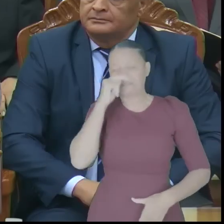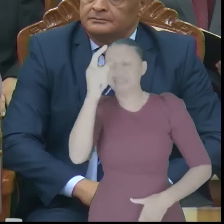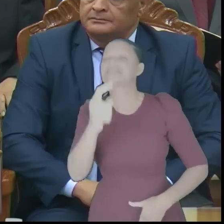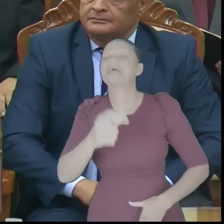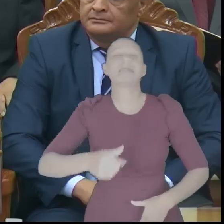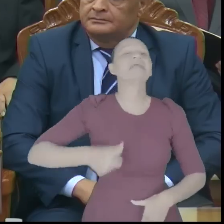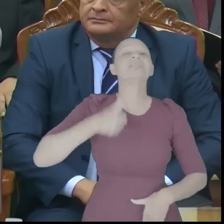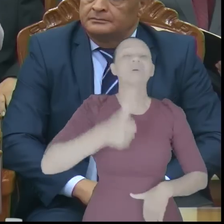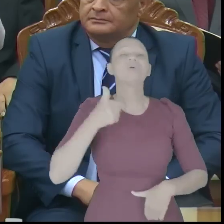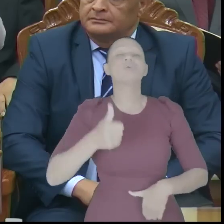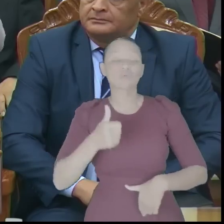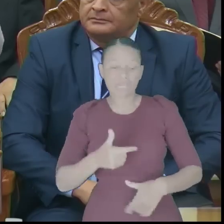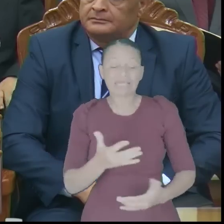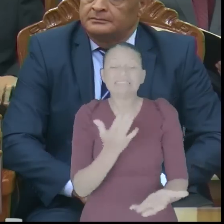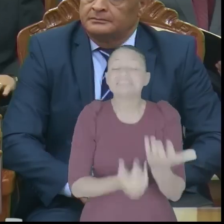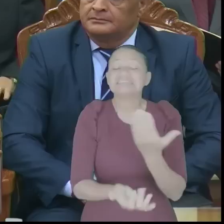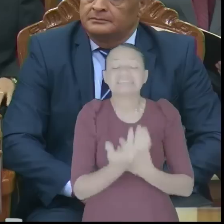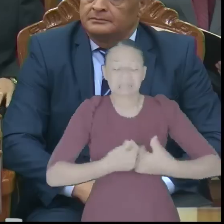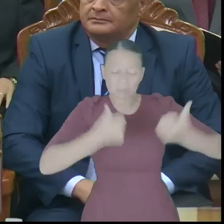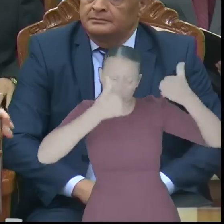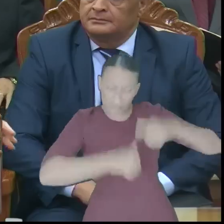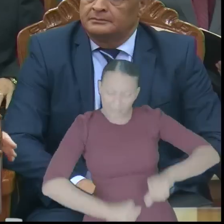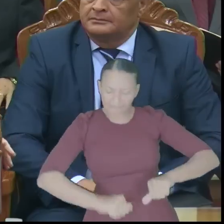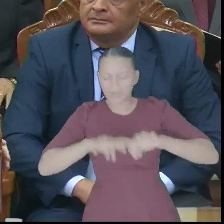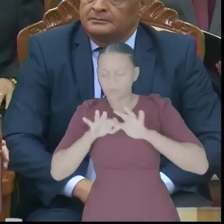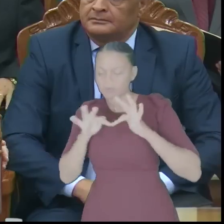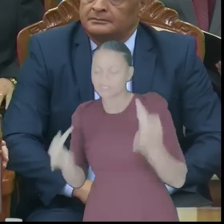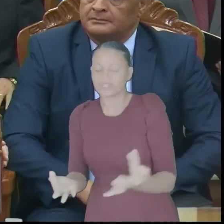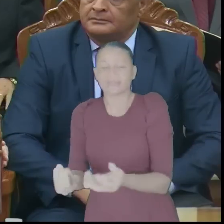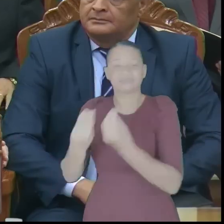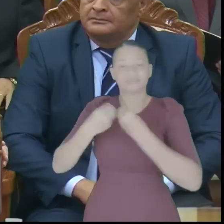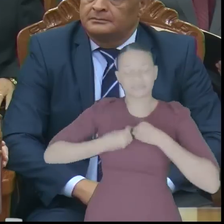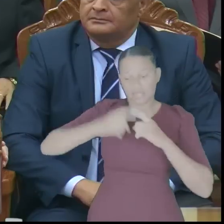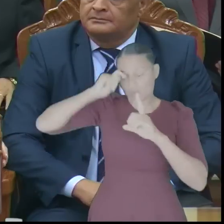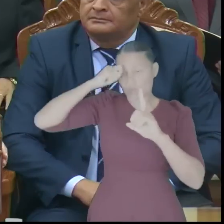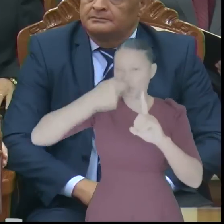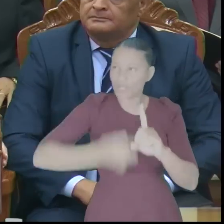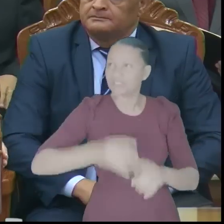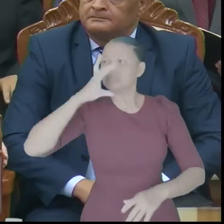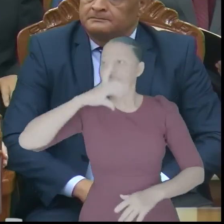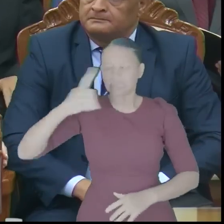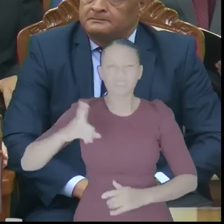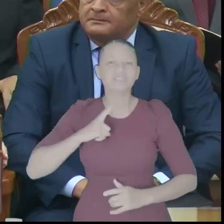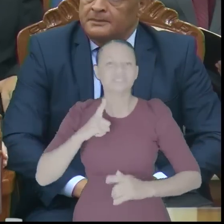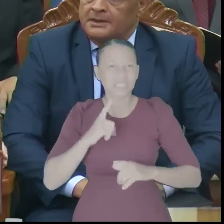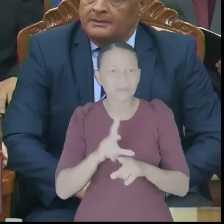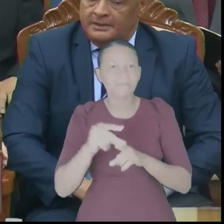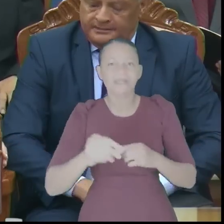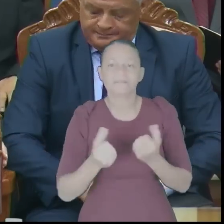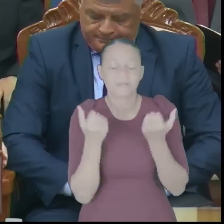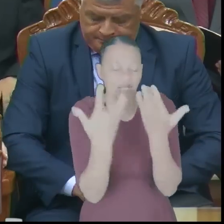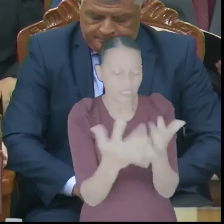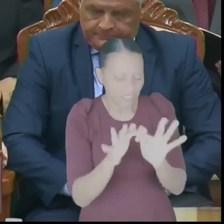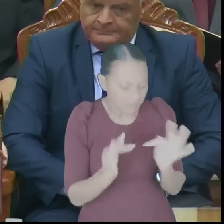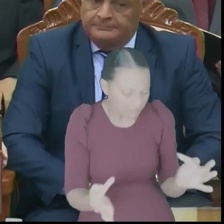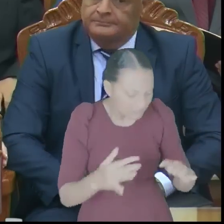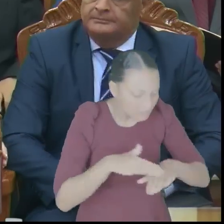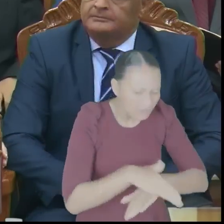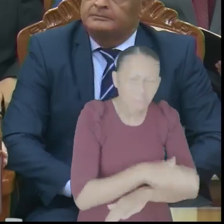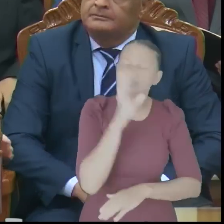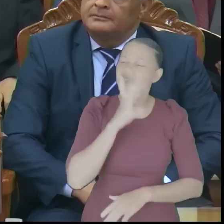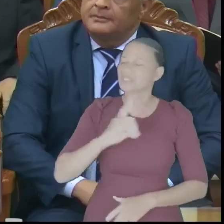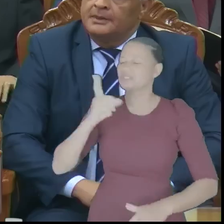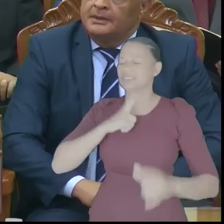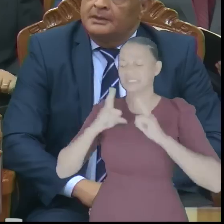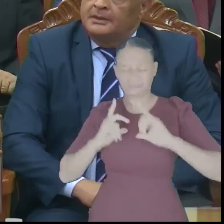a humildade precede a honra. Deus tem vitória para quem desce, Deus tem vitória para quem desce, Deus tem